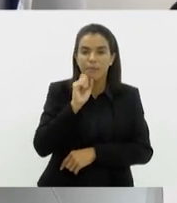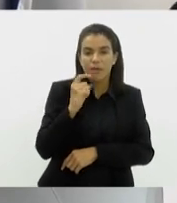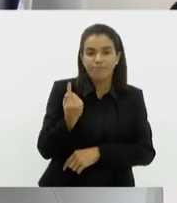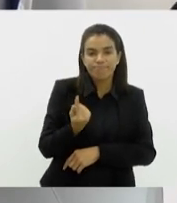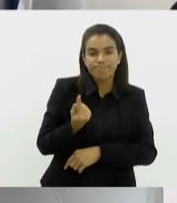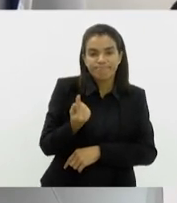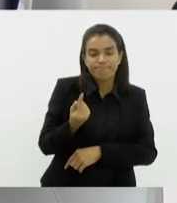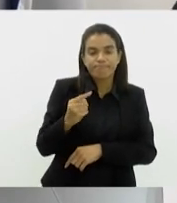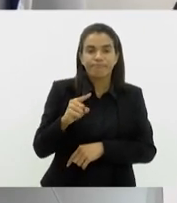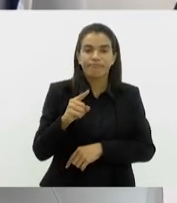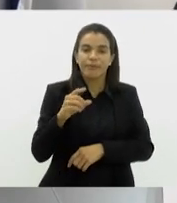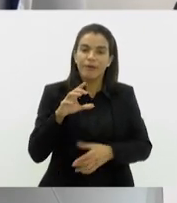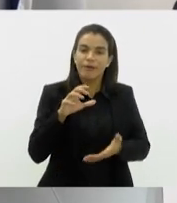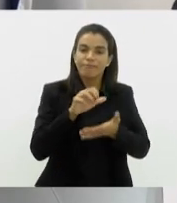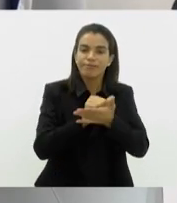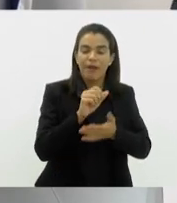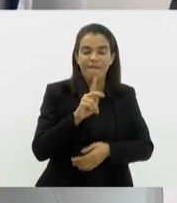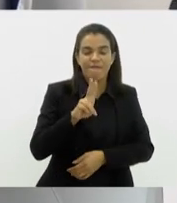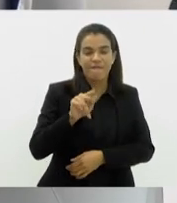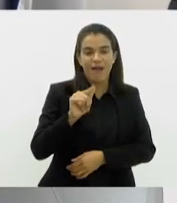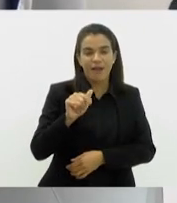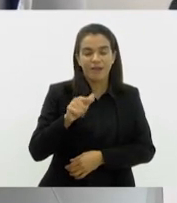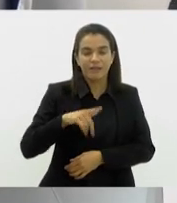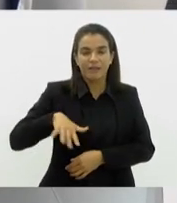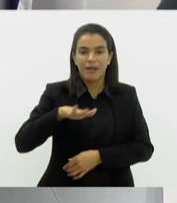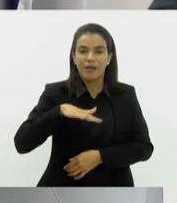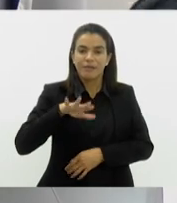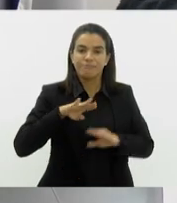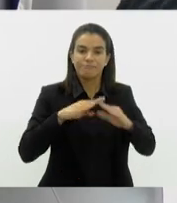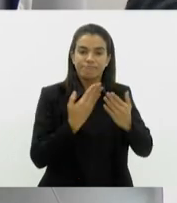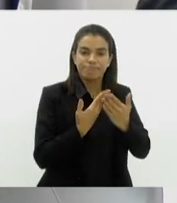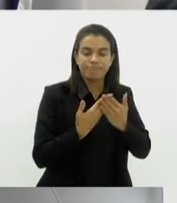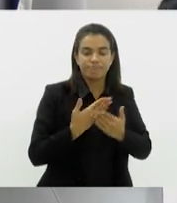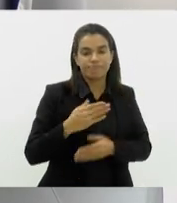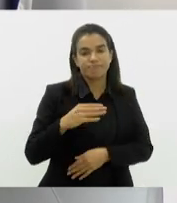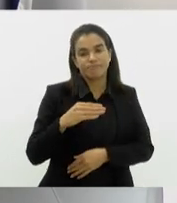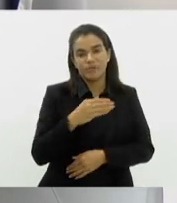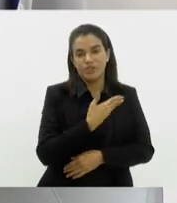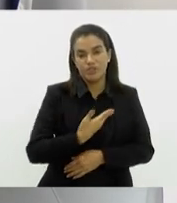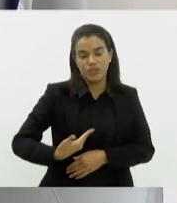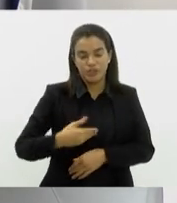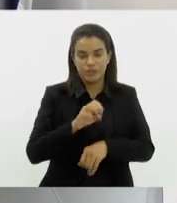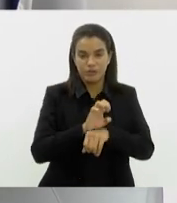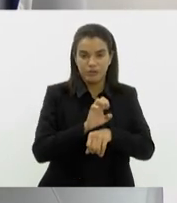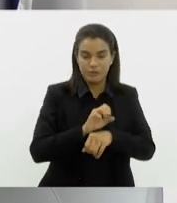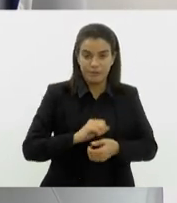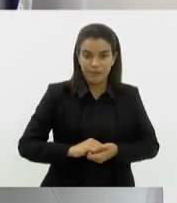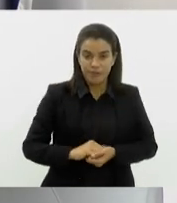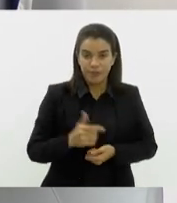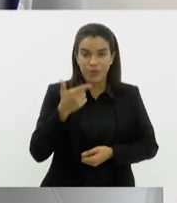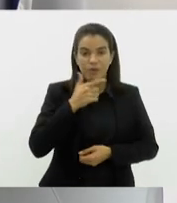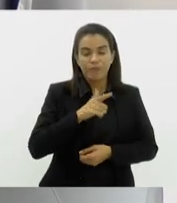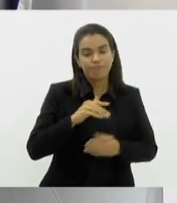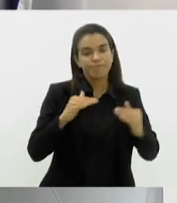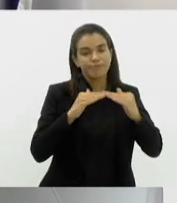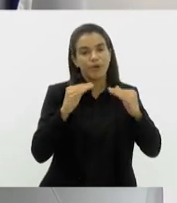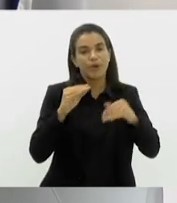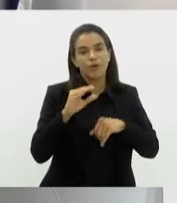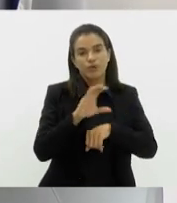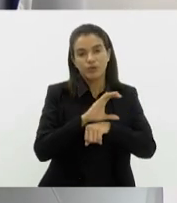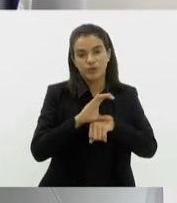de vagas nas escolas técnicas públicas da rede estadual de ensino do Estado do Rio de Janeiro. Parecer pela constitucionalidade. Em